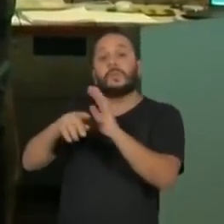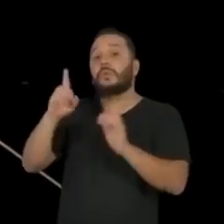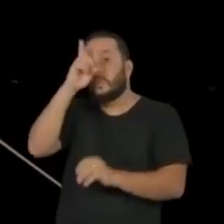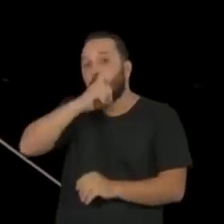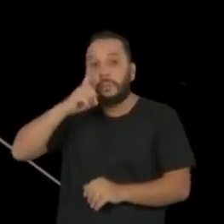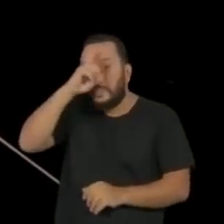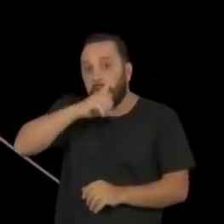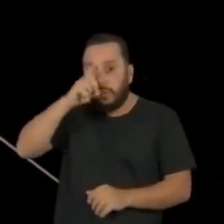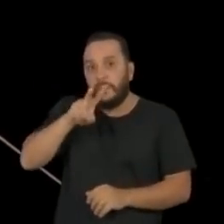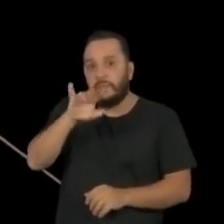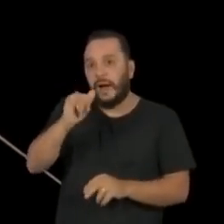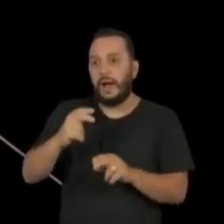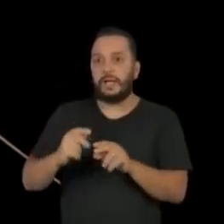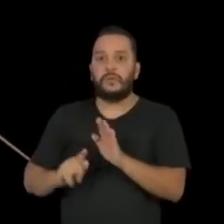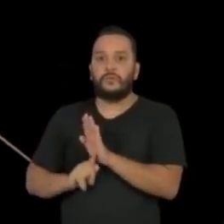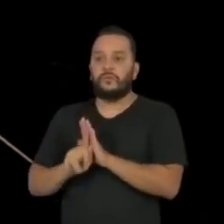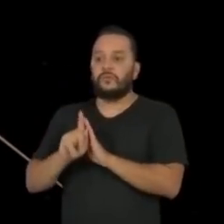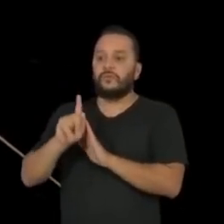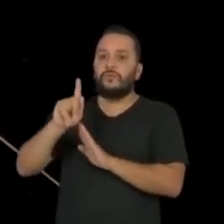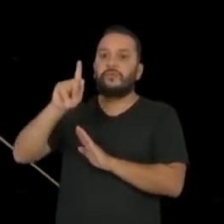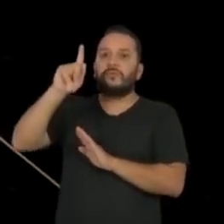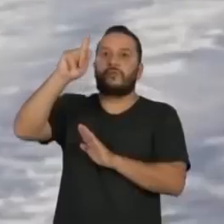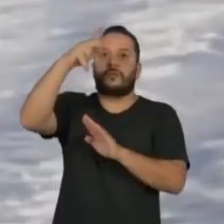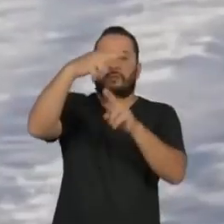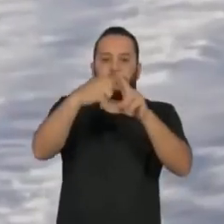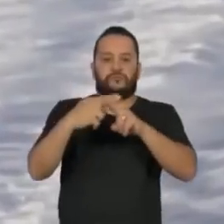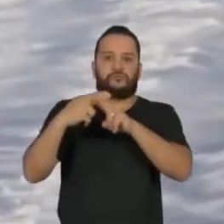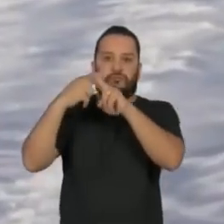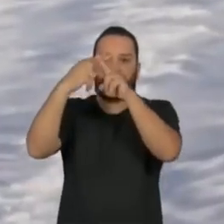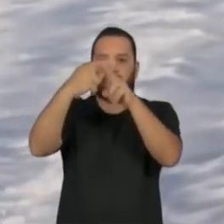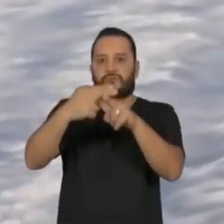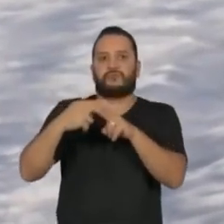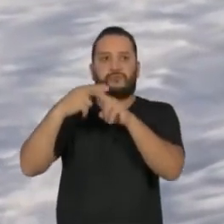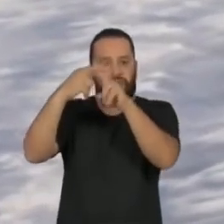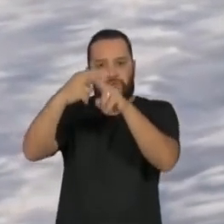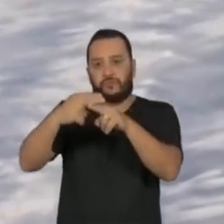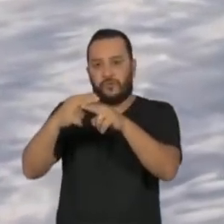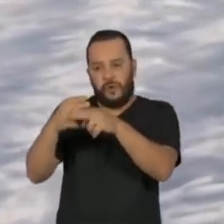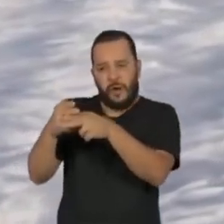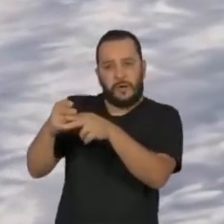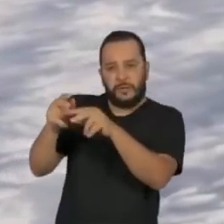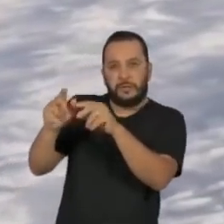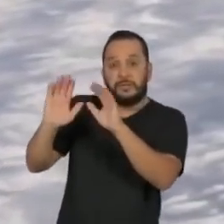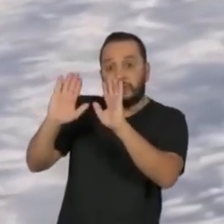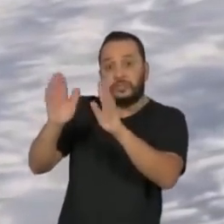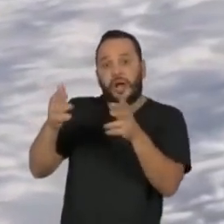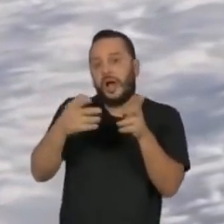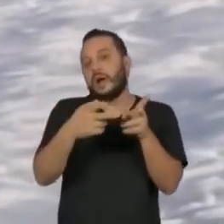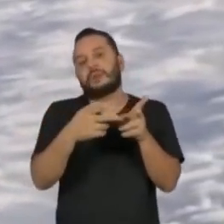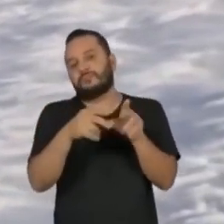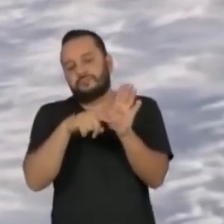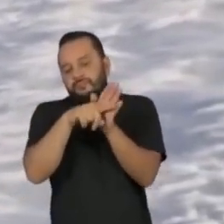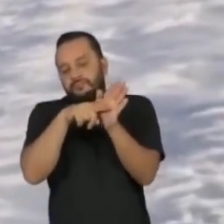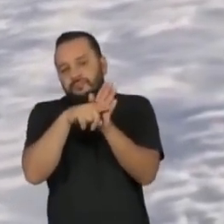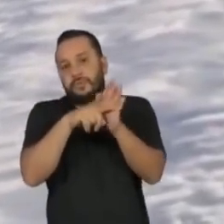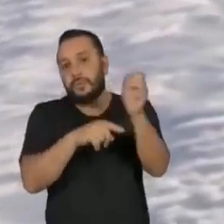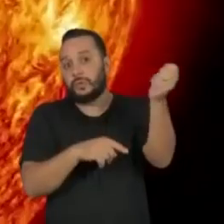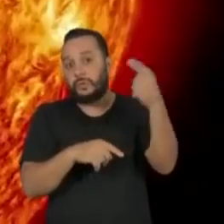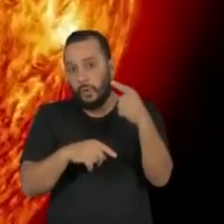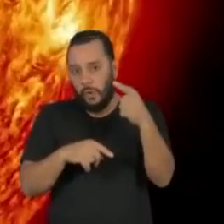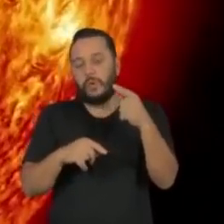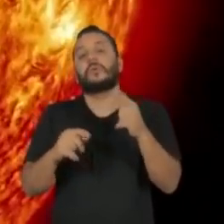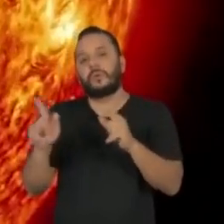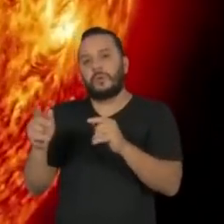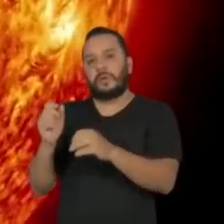Flórida, do satélite Solar Orbiter, que promete revolucionar a percepção que temos do Sol. A sonda construída no Reino Unido